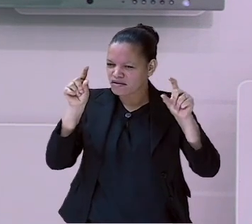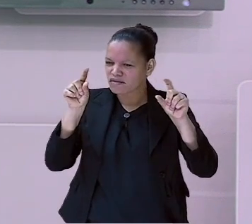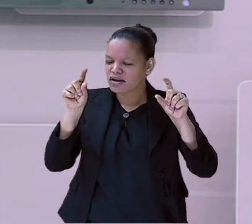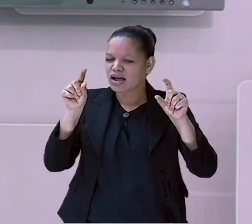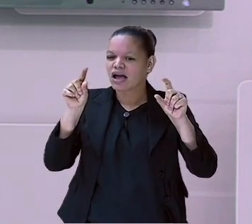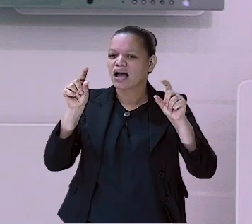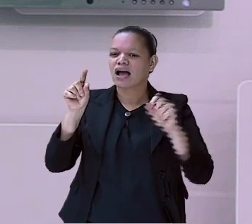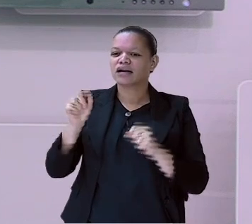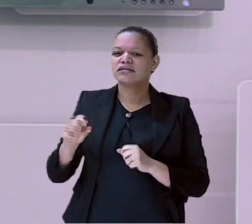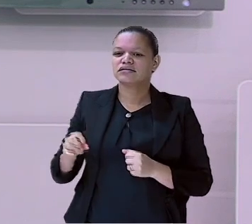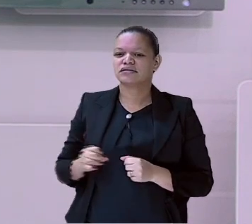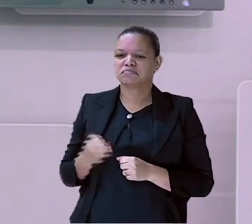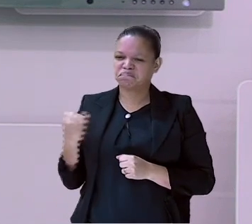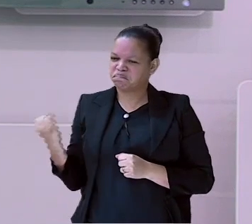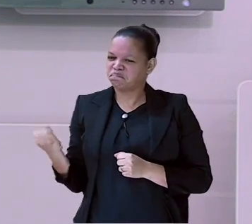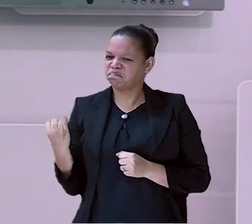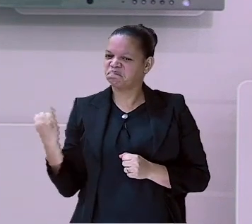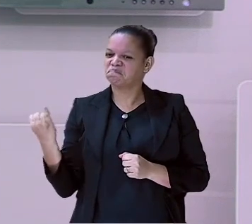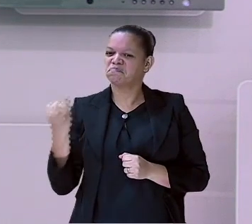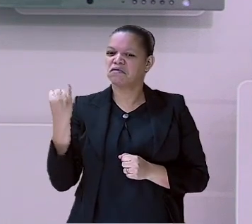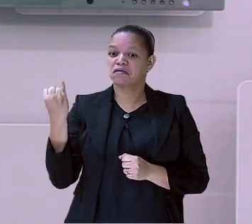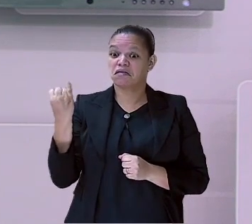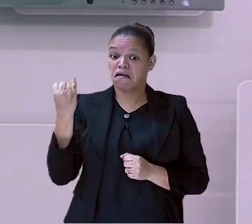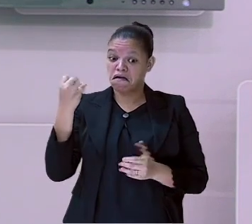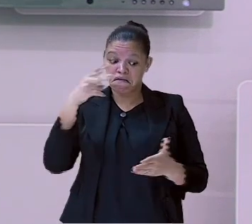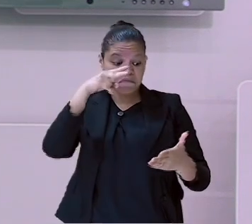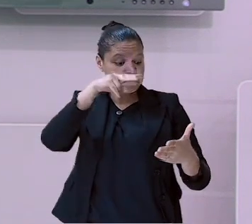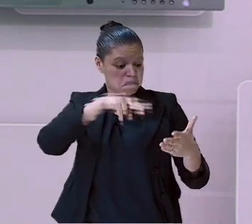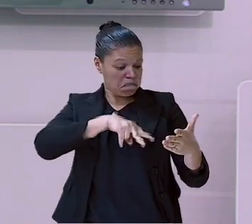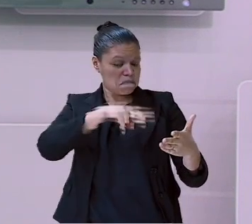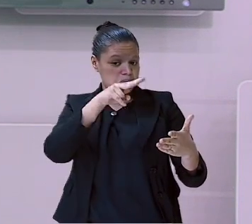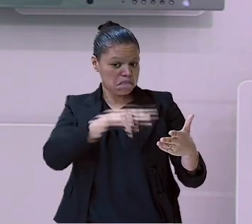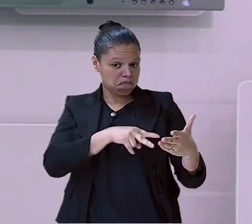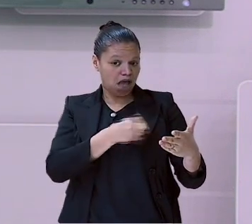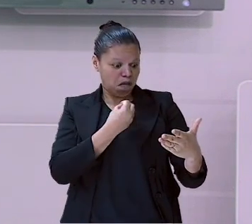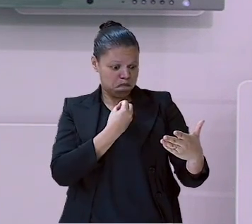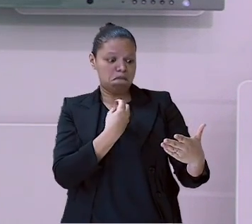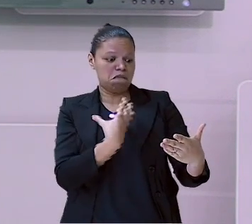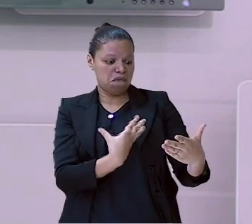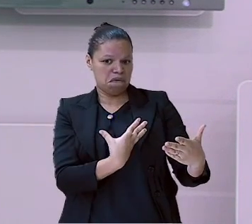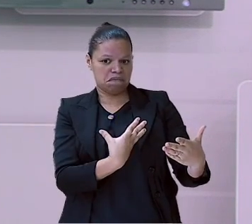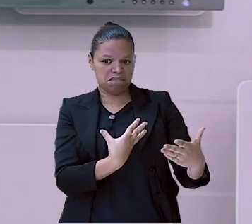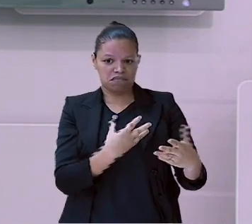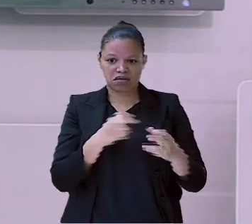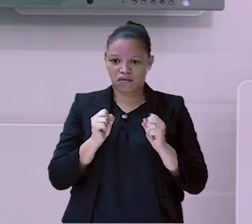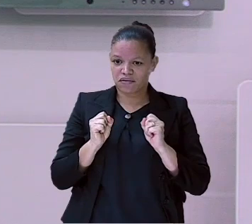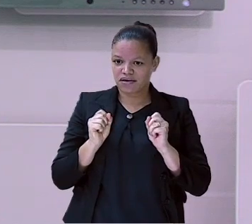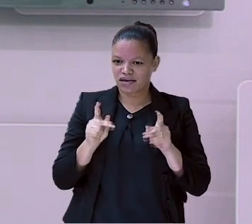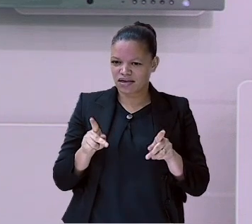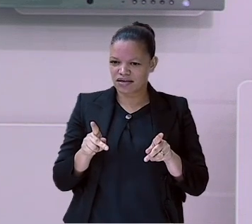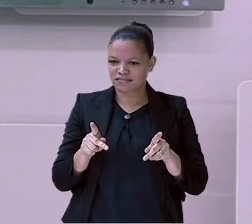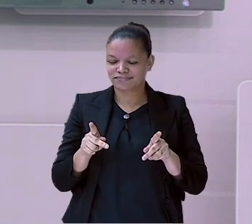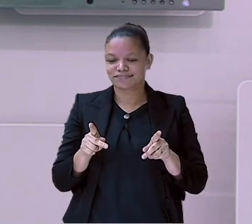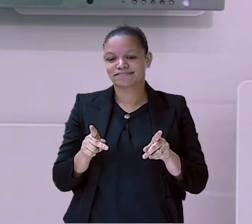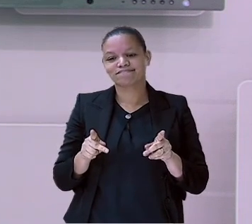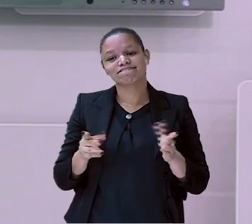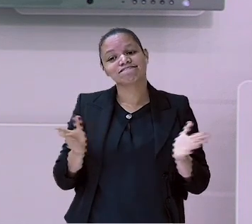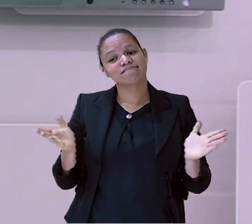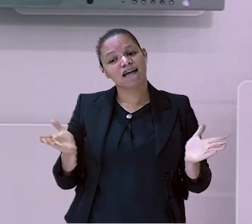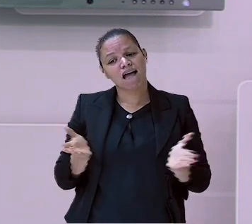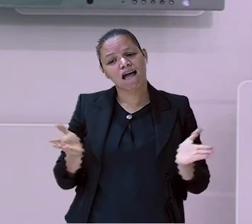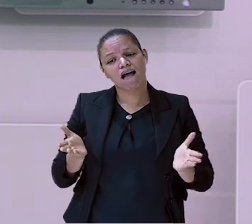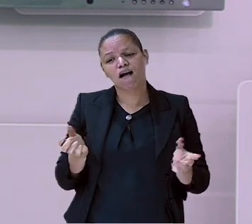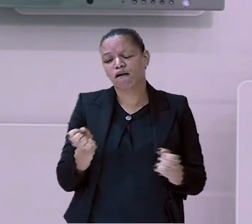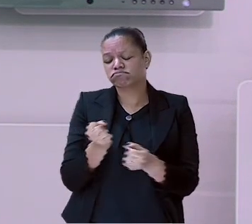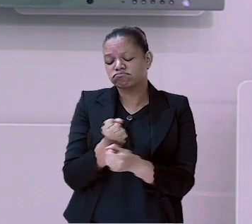que possa ler e achar bem interessante, tá bom? Então, aqui encerra